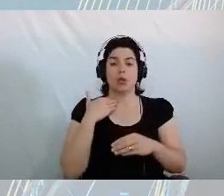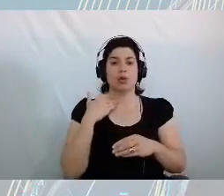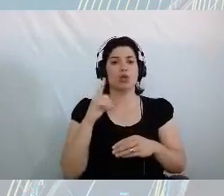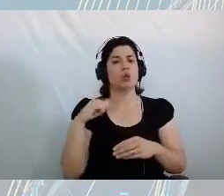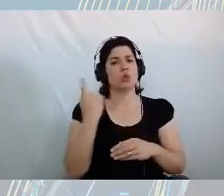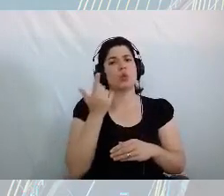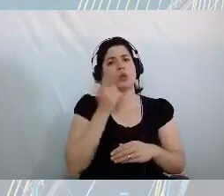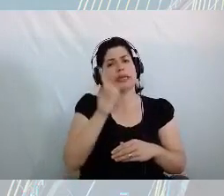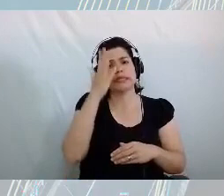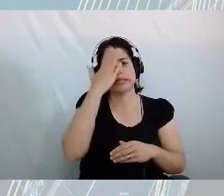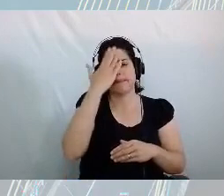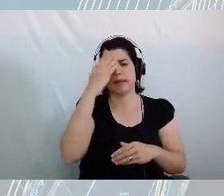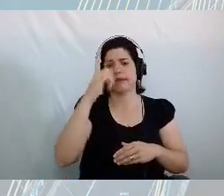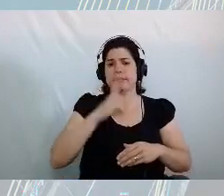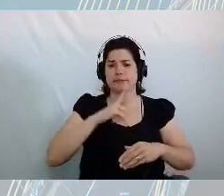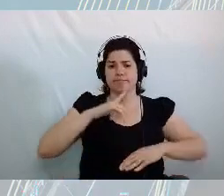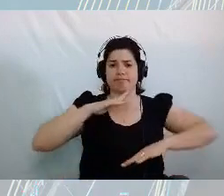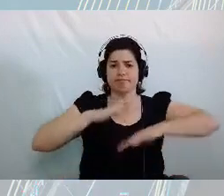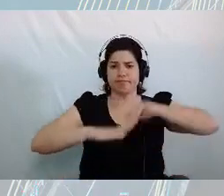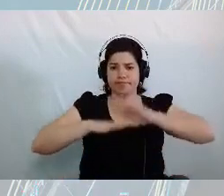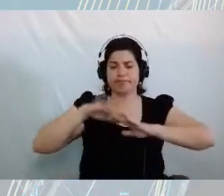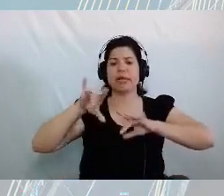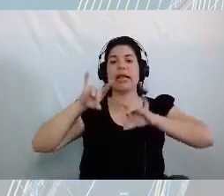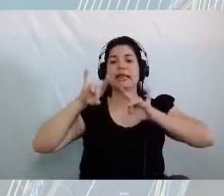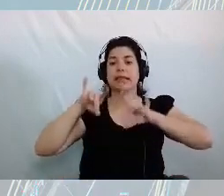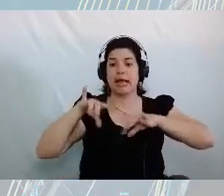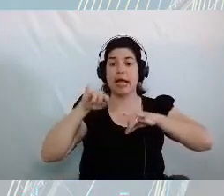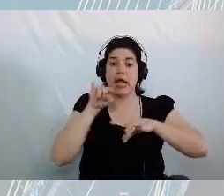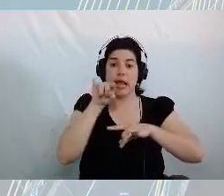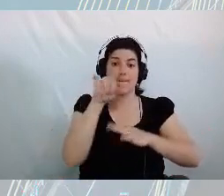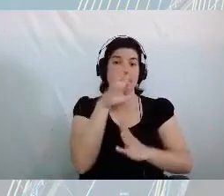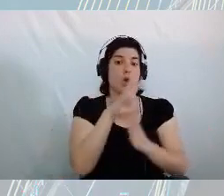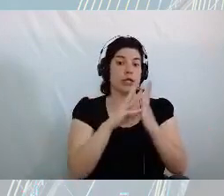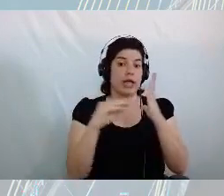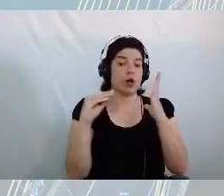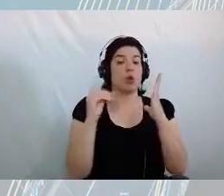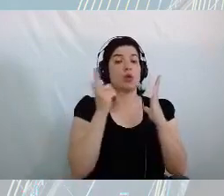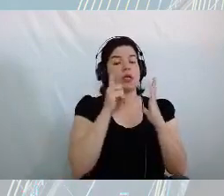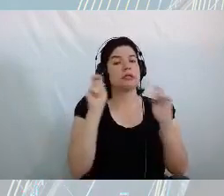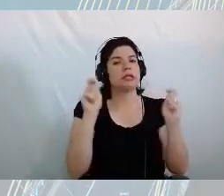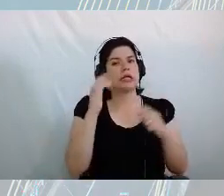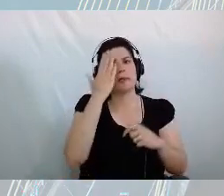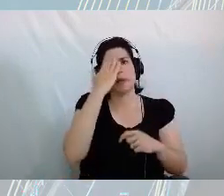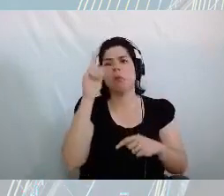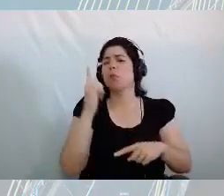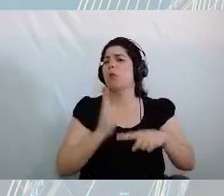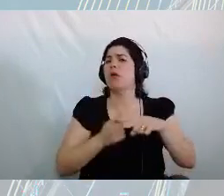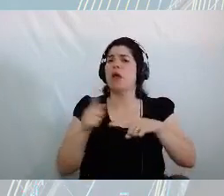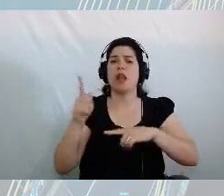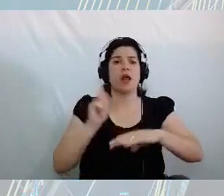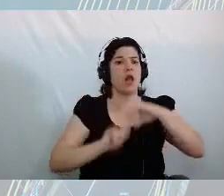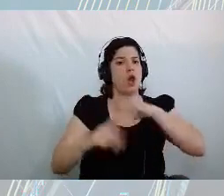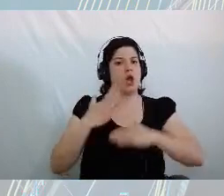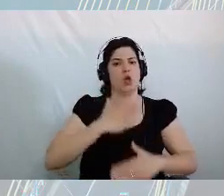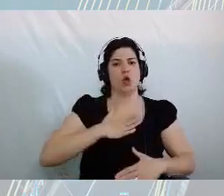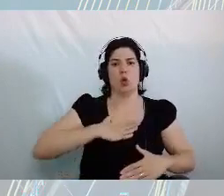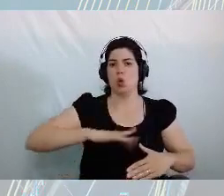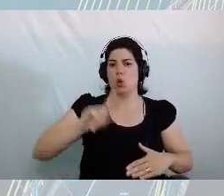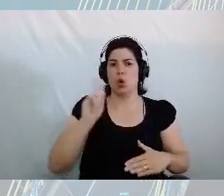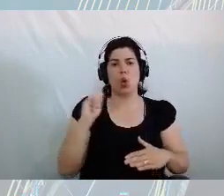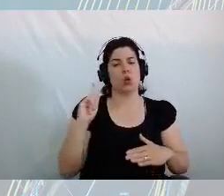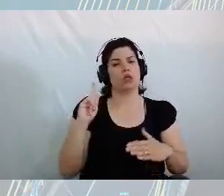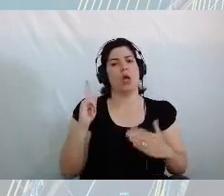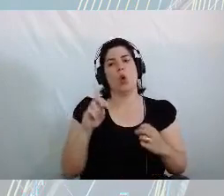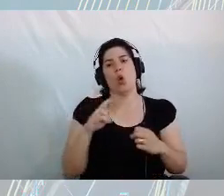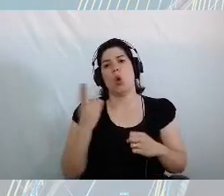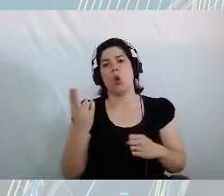utilizando técnicas de Explainable AI, nesse modelo, saber o porquê que esse cliente está insatisfeito ou porquê que esse cliente está com uma saúde ruim. Se é por